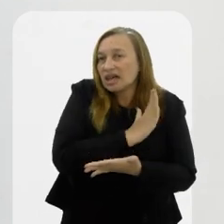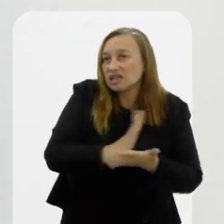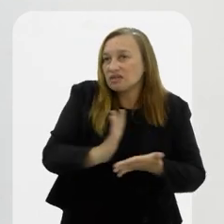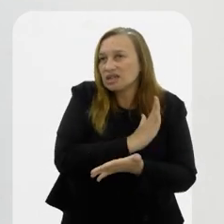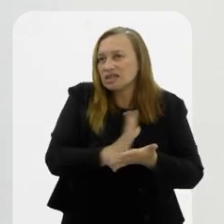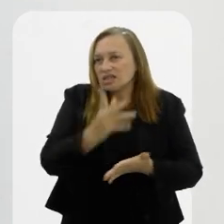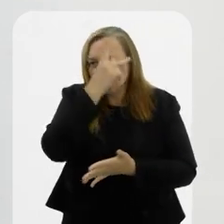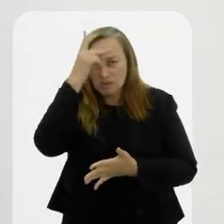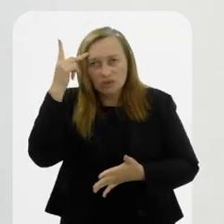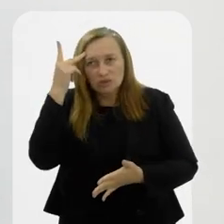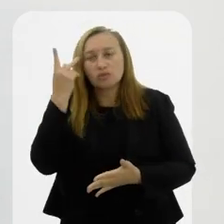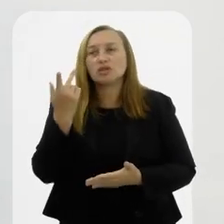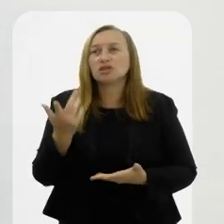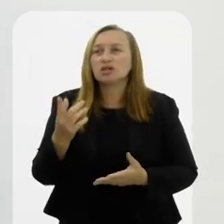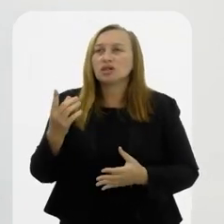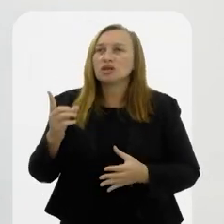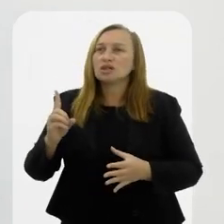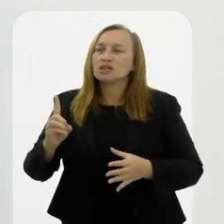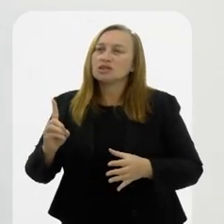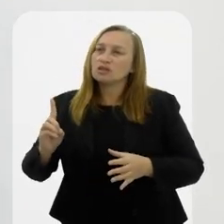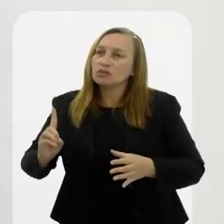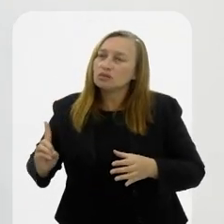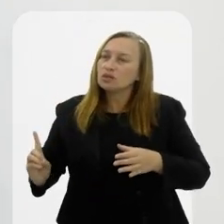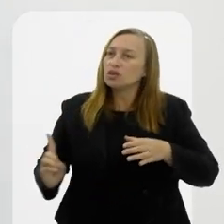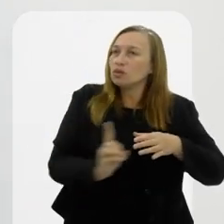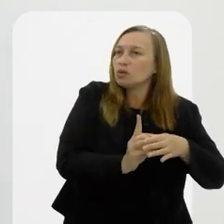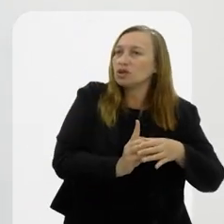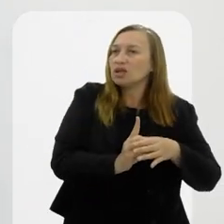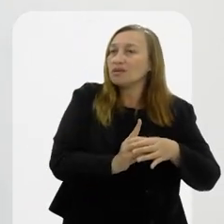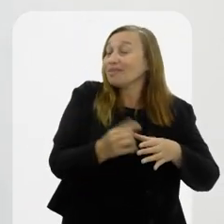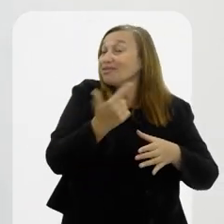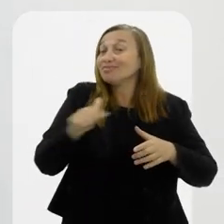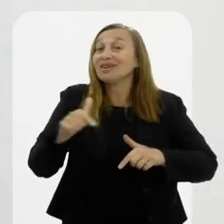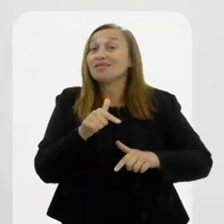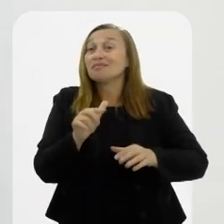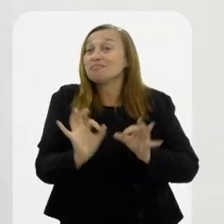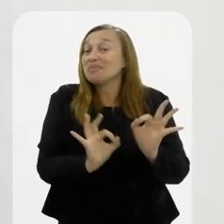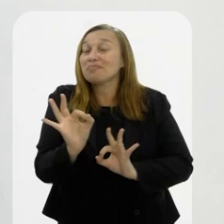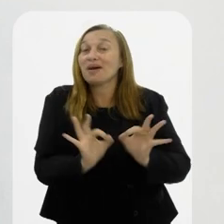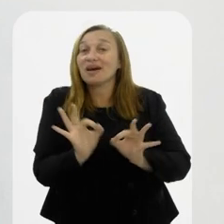vezes essas pessoas são catapultadas sem preparo